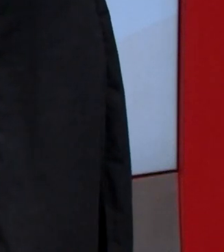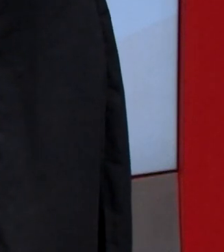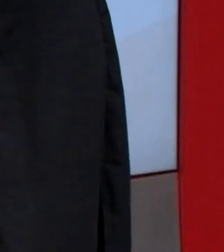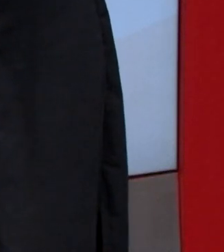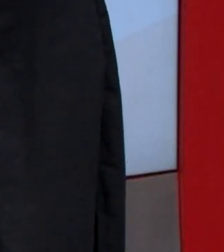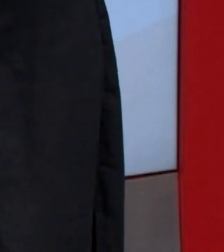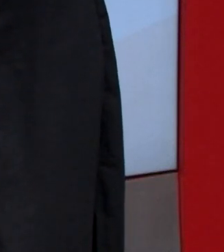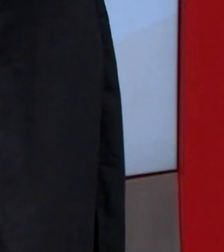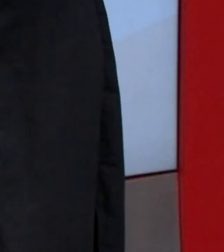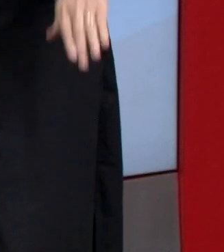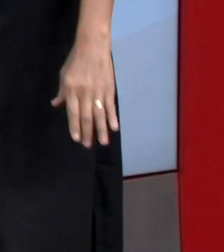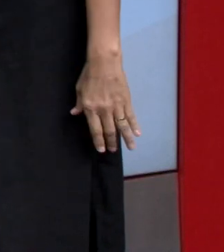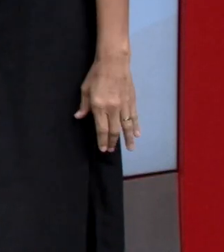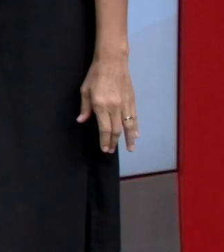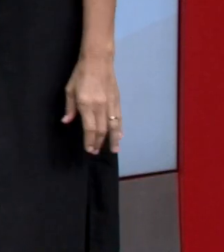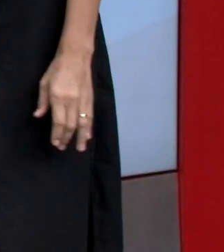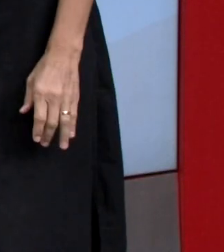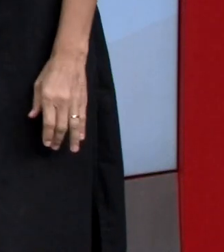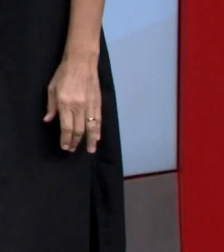céu,